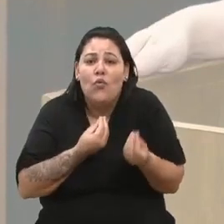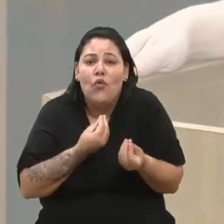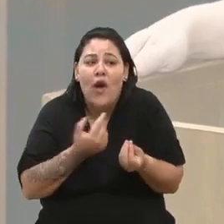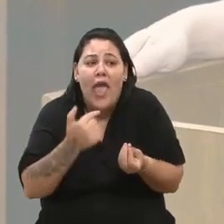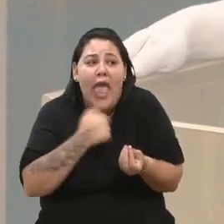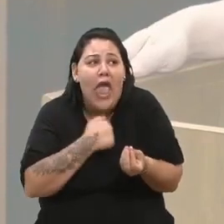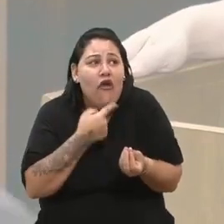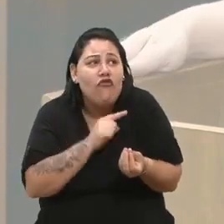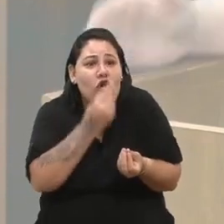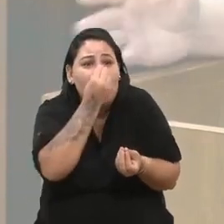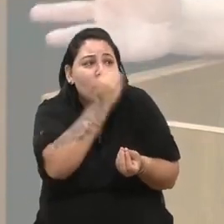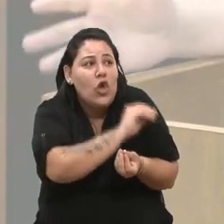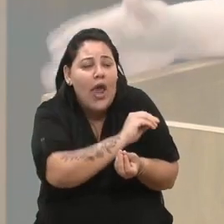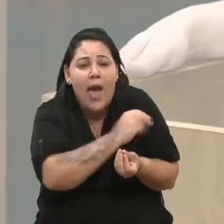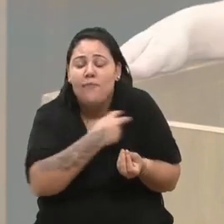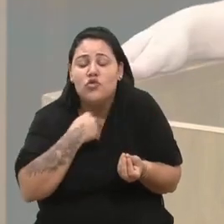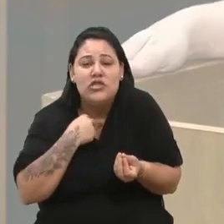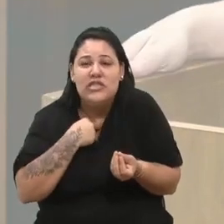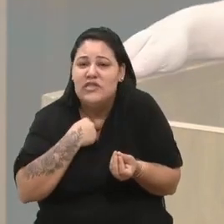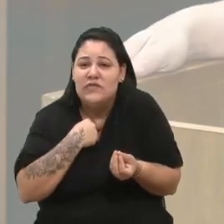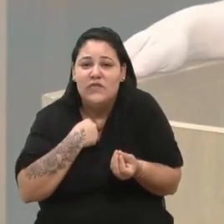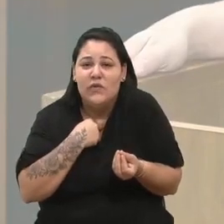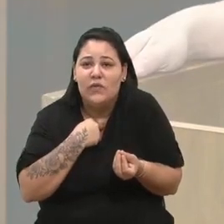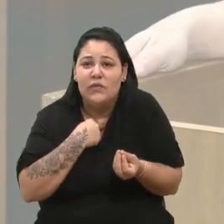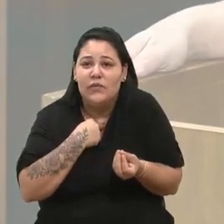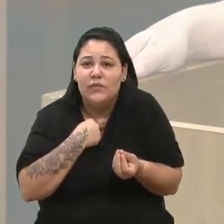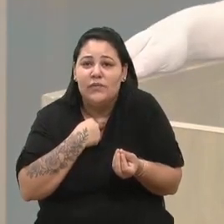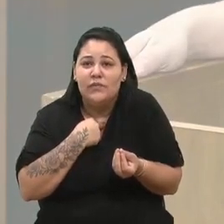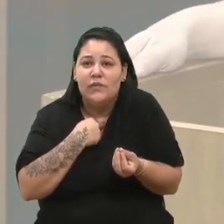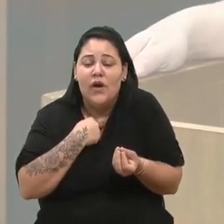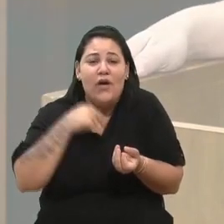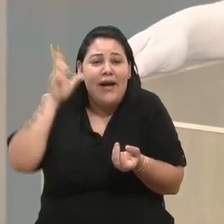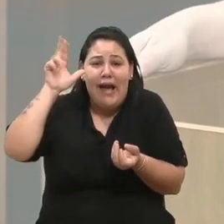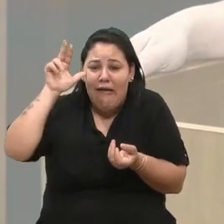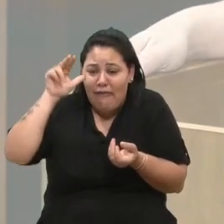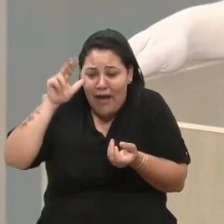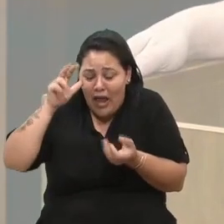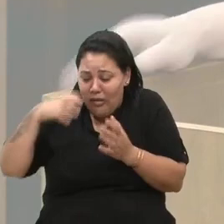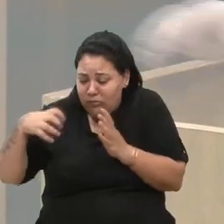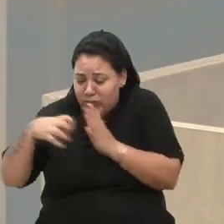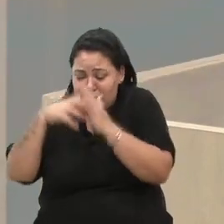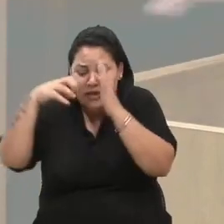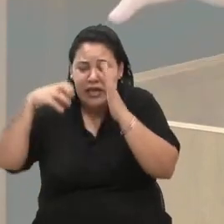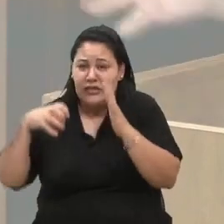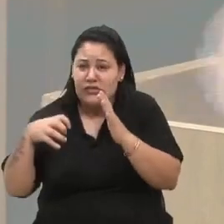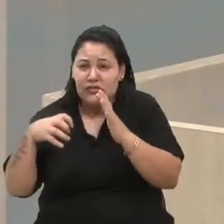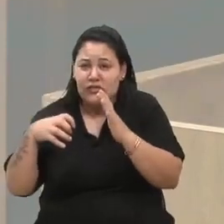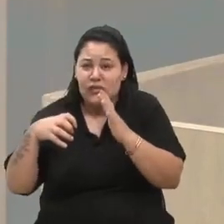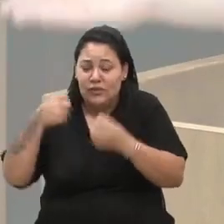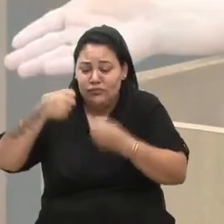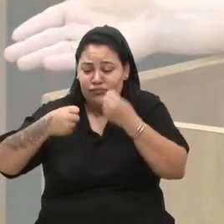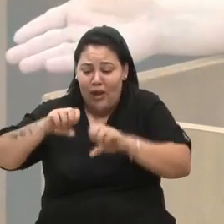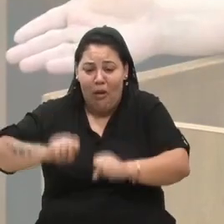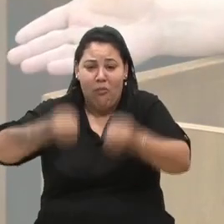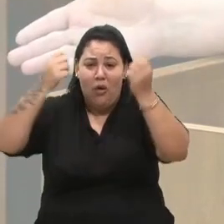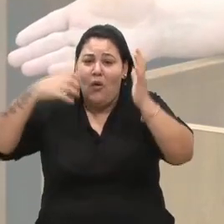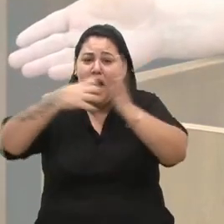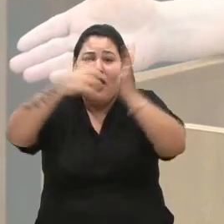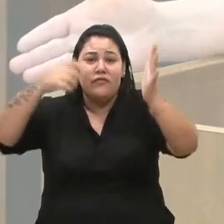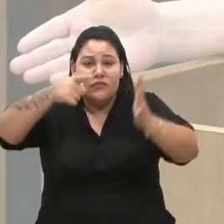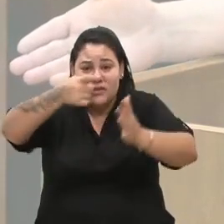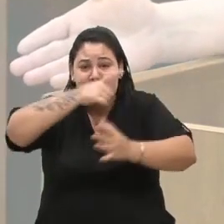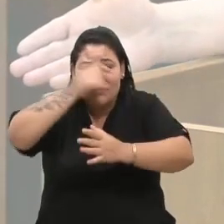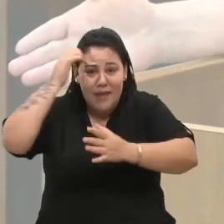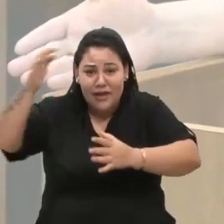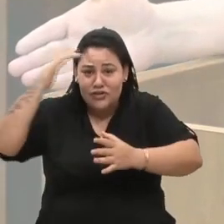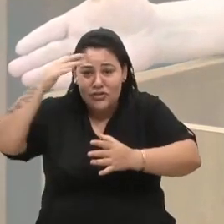né? Lá todo estoporado lá pelo atropelamento. Acabou com o carro, imagina com o cavalo.